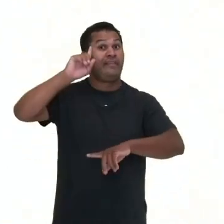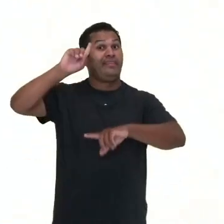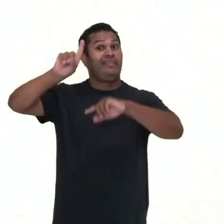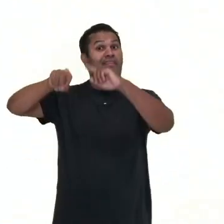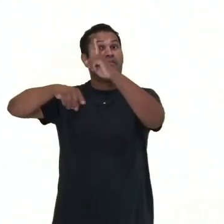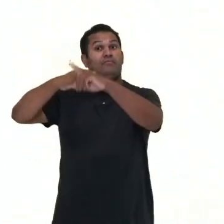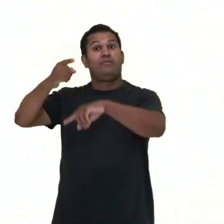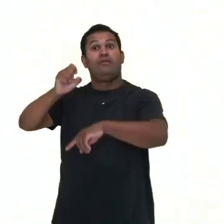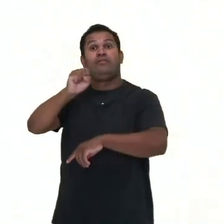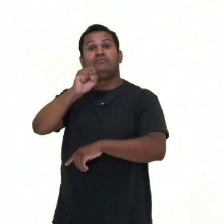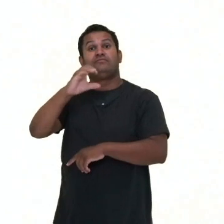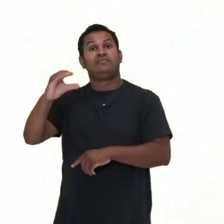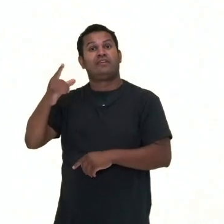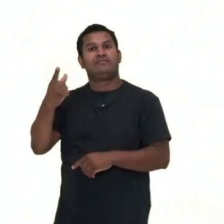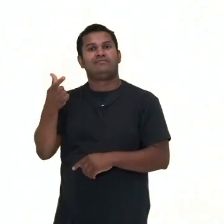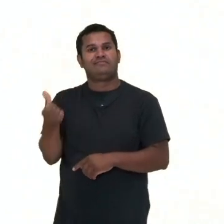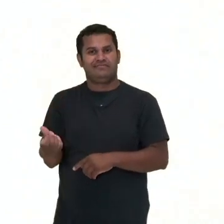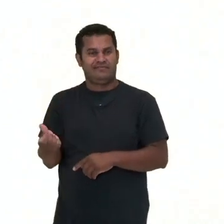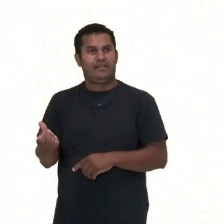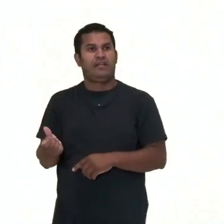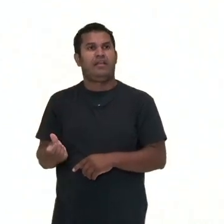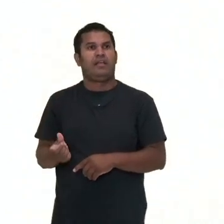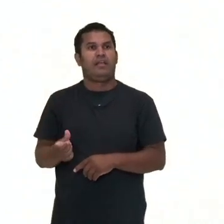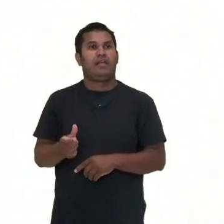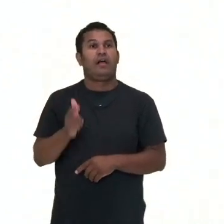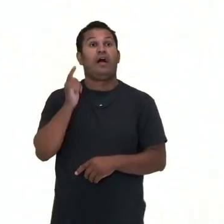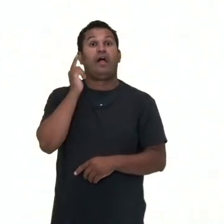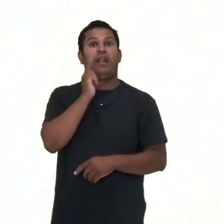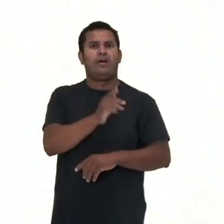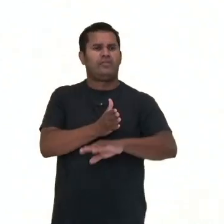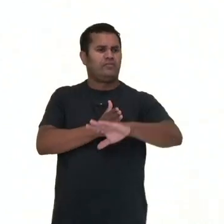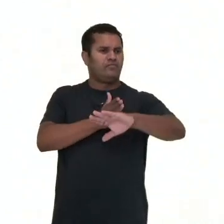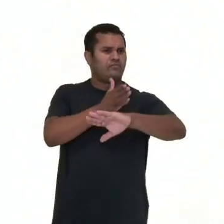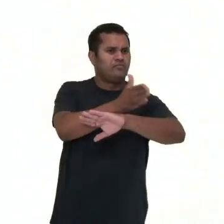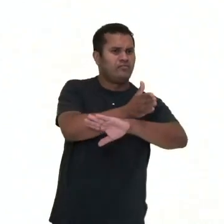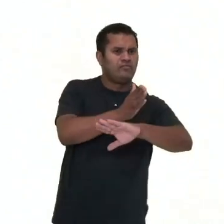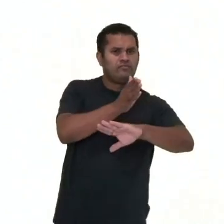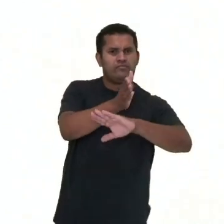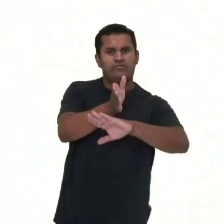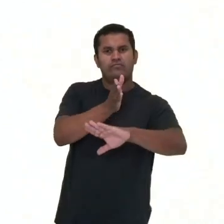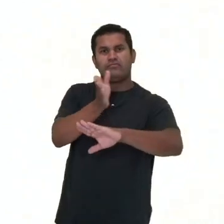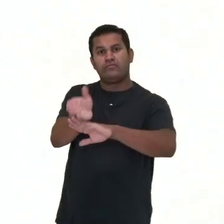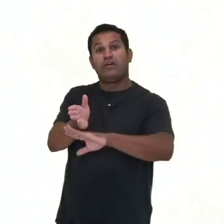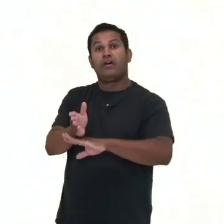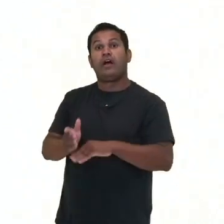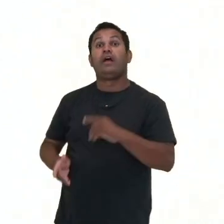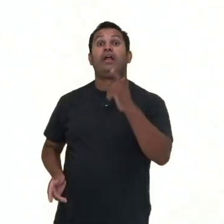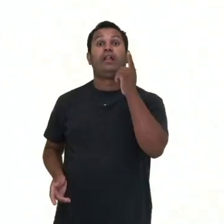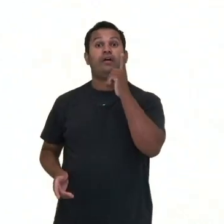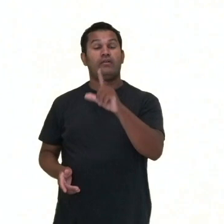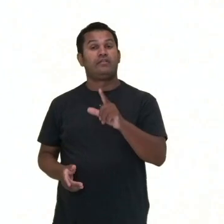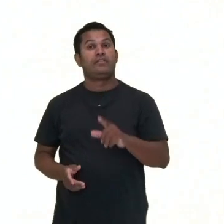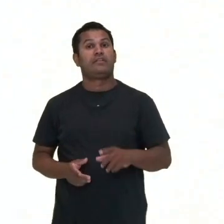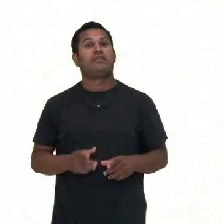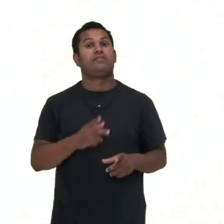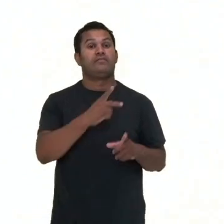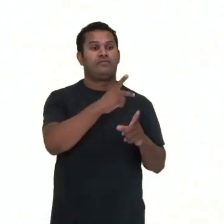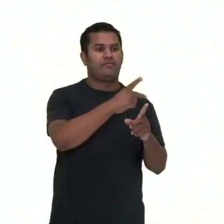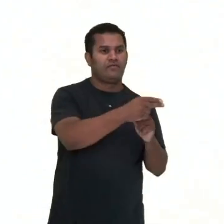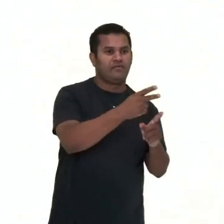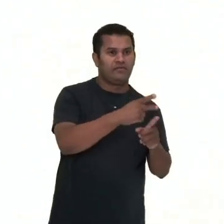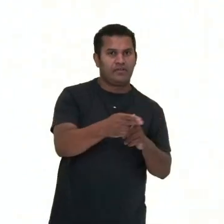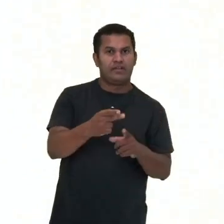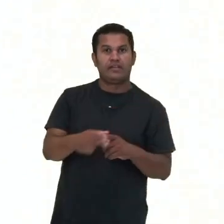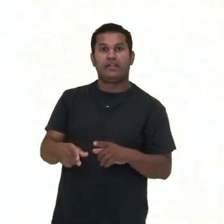XVI, mas em poucas décadas ela conseguiu conquistar terras em diversos continentes, né?